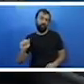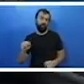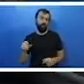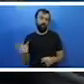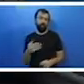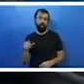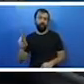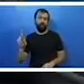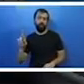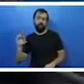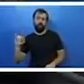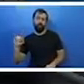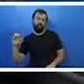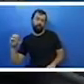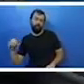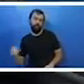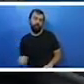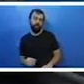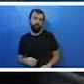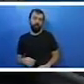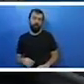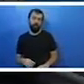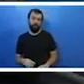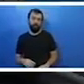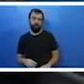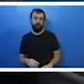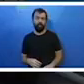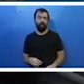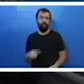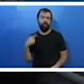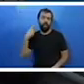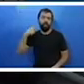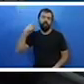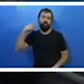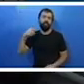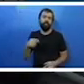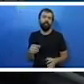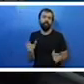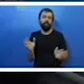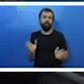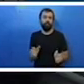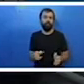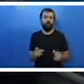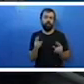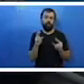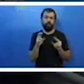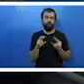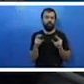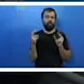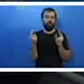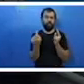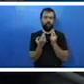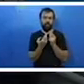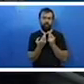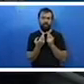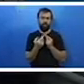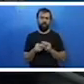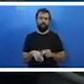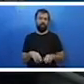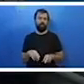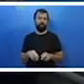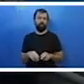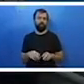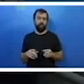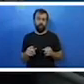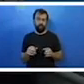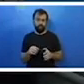reunir em seus solares os intelectuais das capitanias. É aquela reunião que já apareceu, pessoal. Então, eles